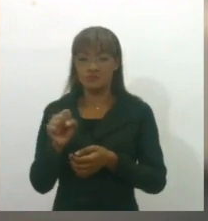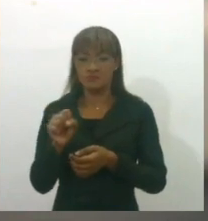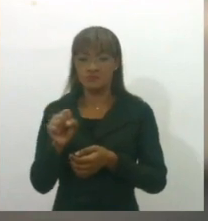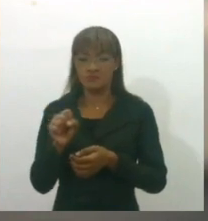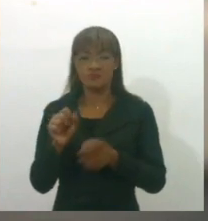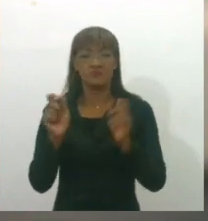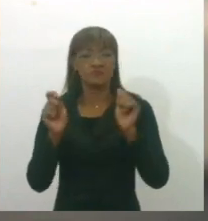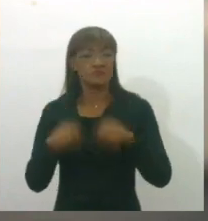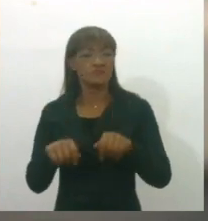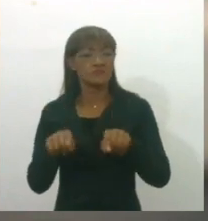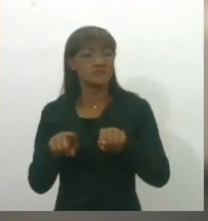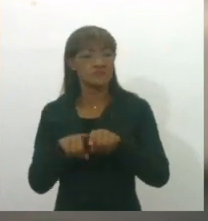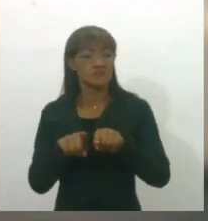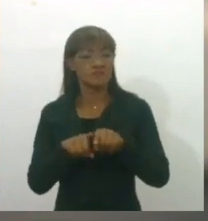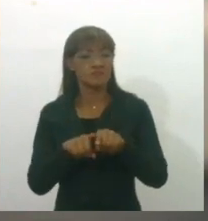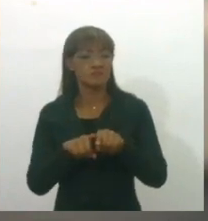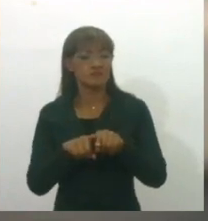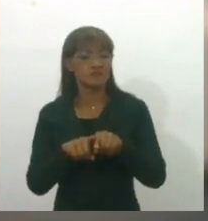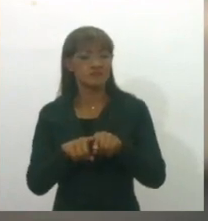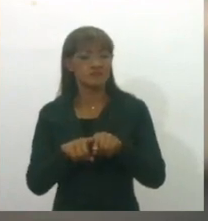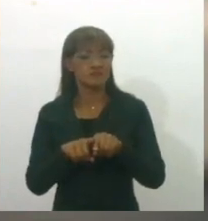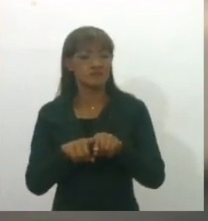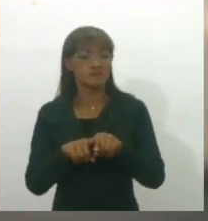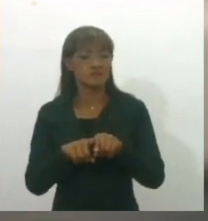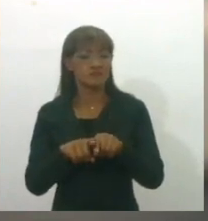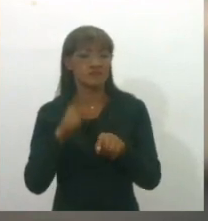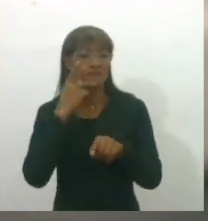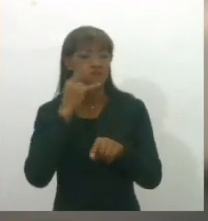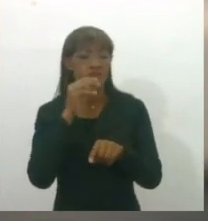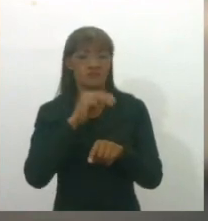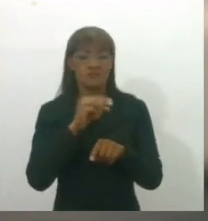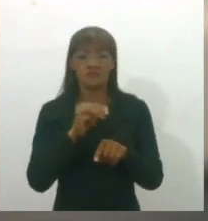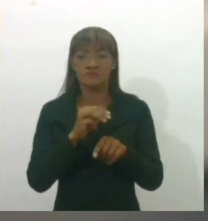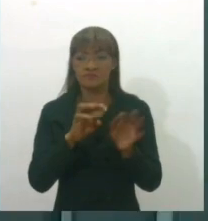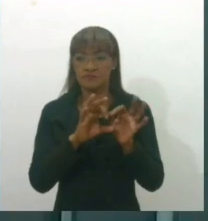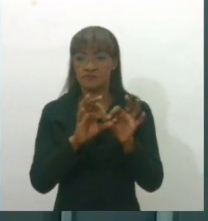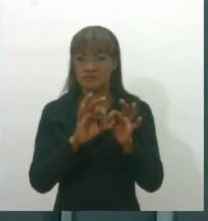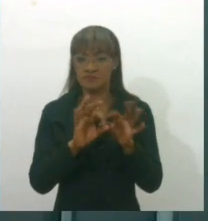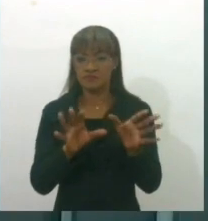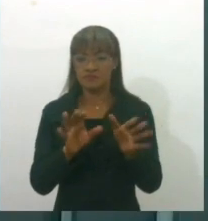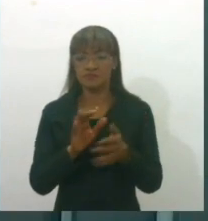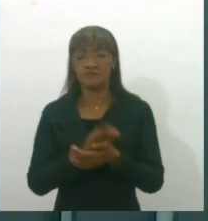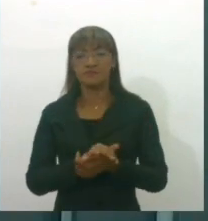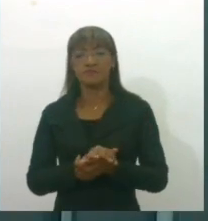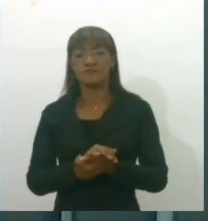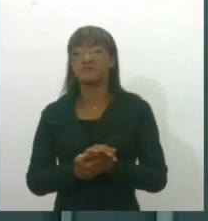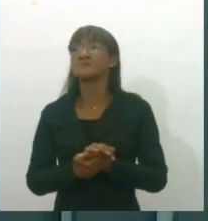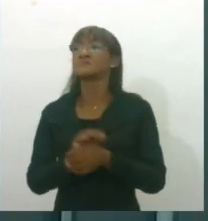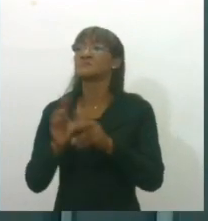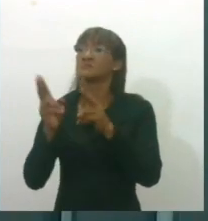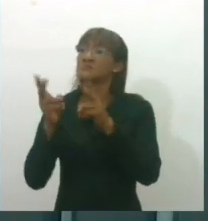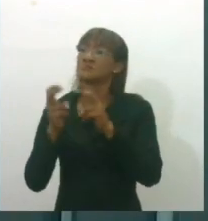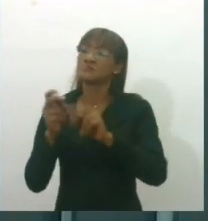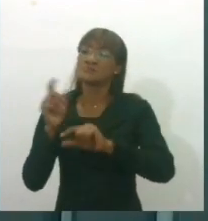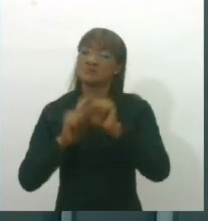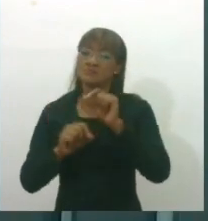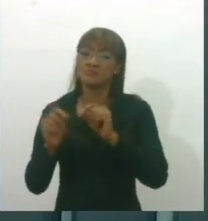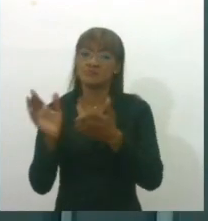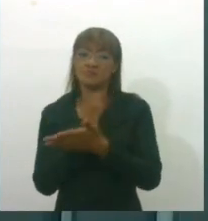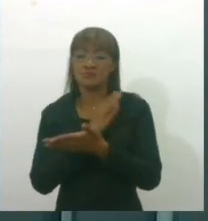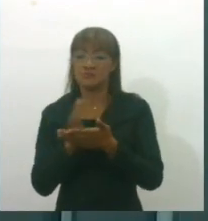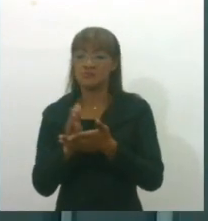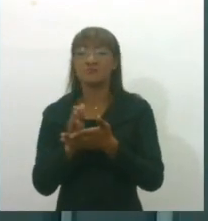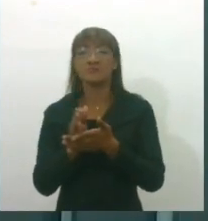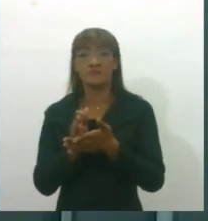autorizado pelos pais. A gente percebe, né, que existem alguns benefícios para os doadores, algumas isenções